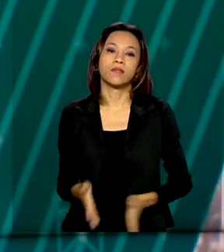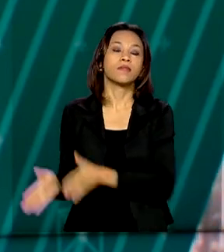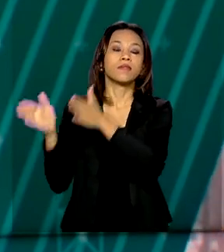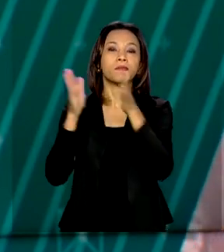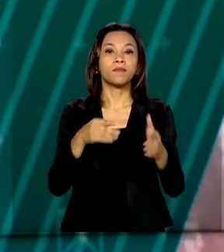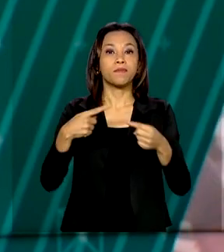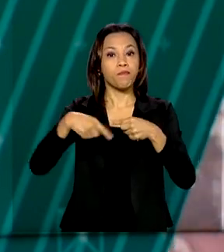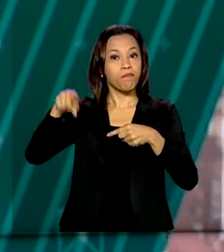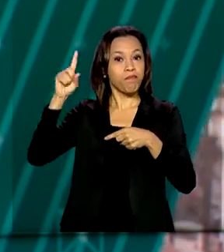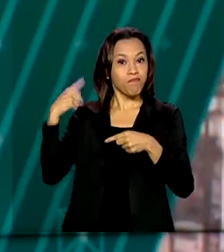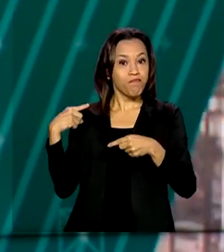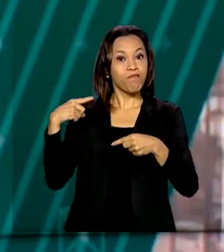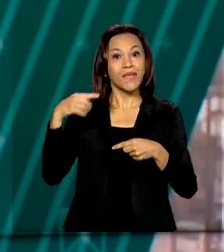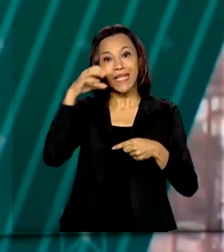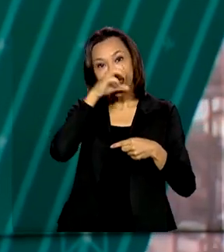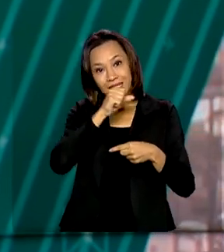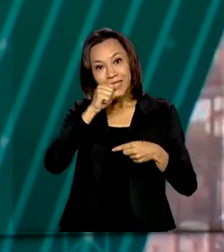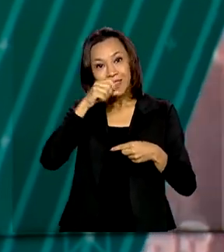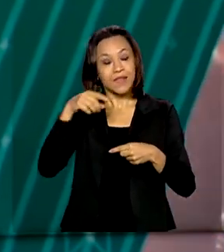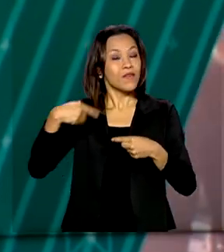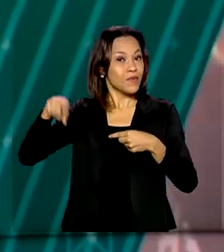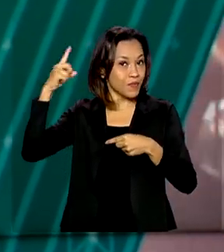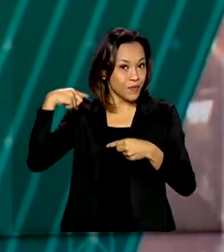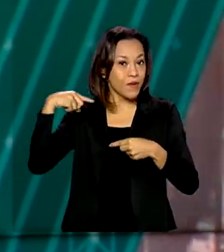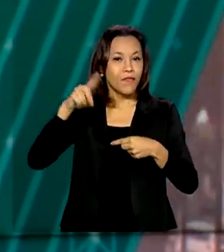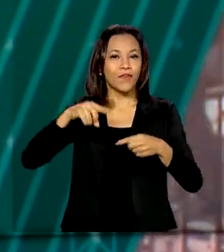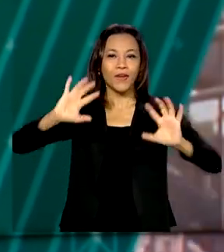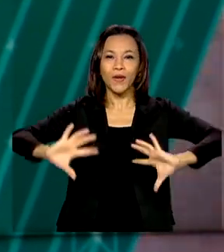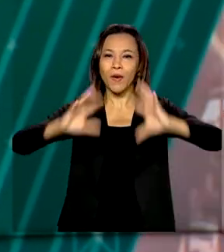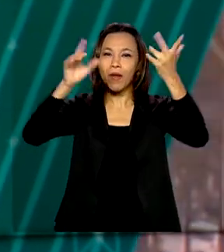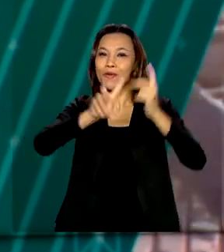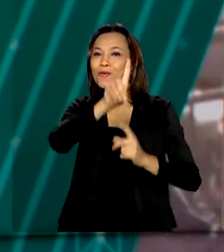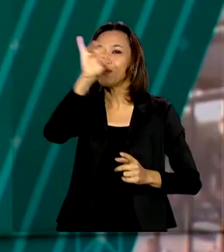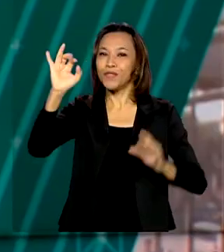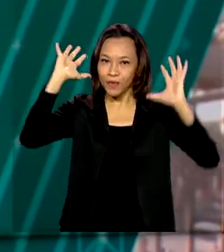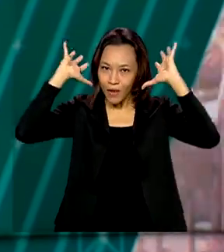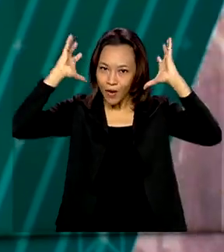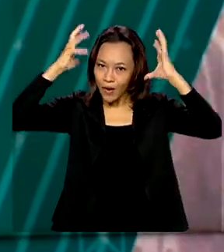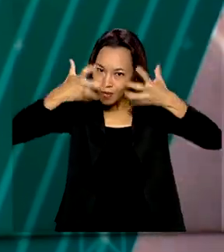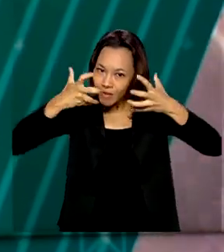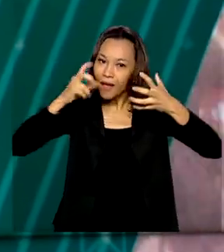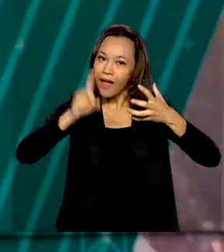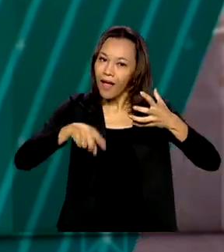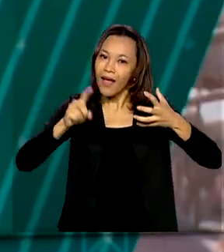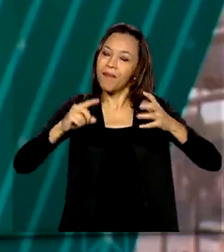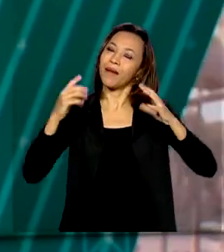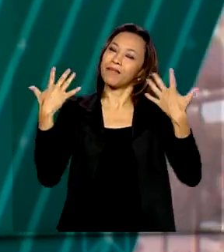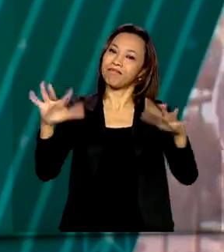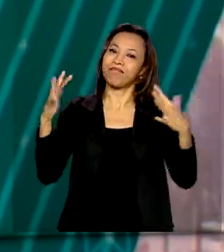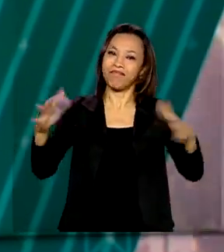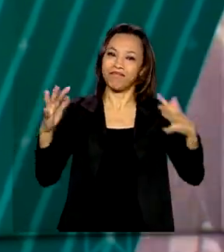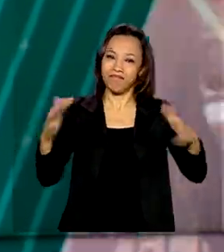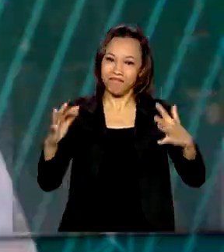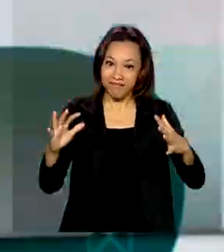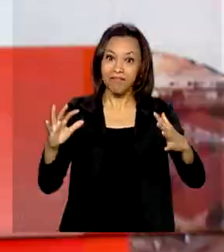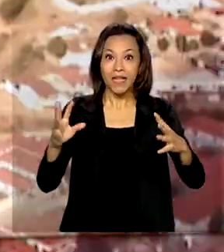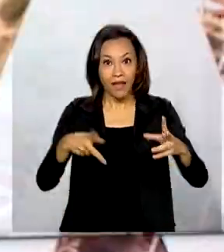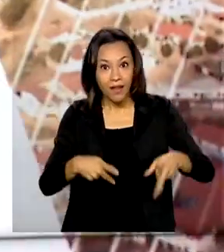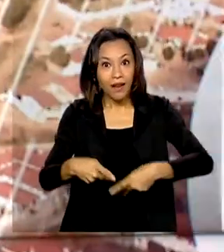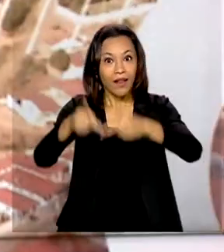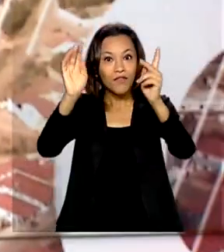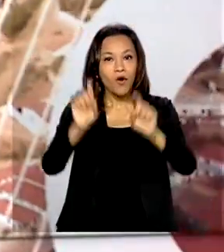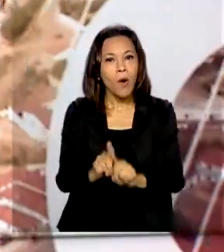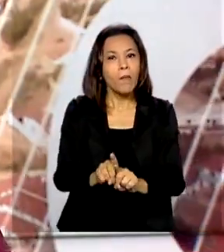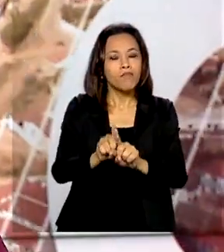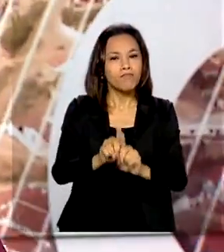No fim de semana foi comemorado o Dia do Astronauta. A data, criada para homenagear a missão Centenário, ajudou a levar ao espaço